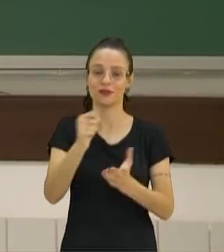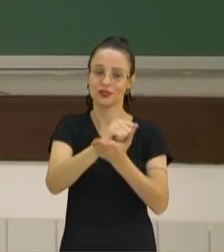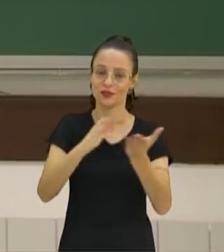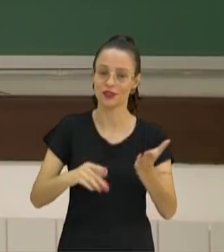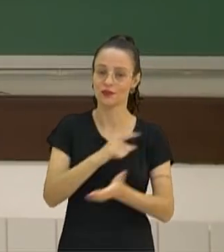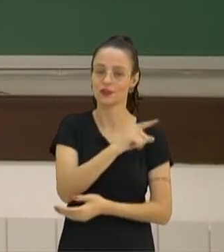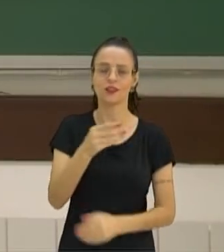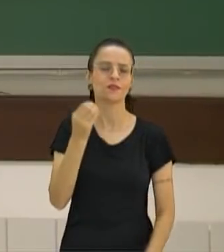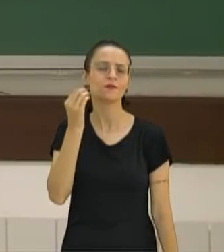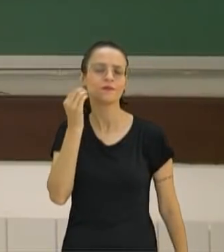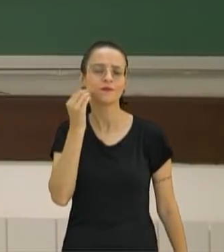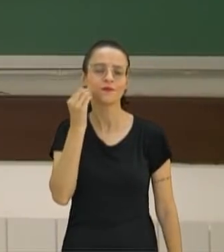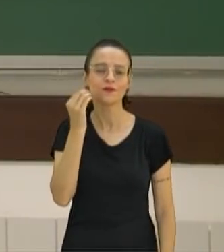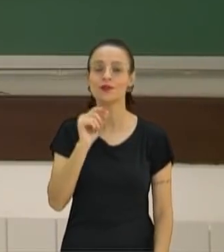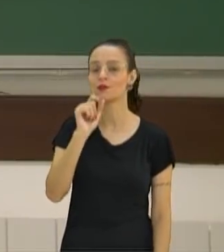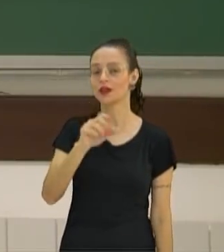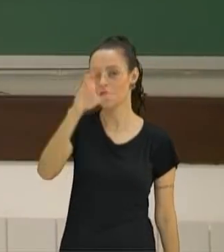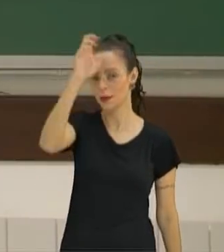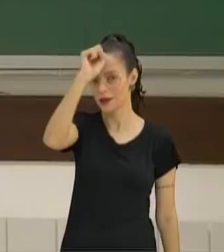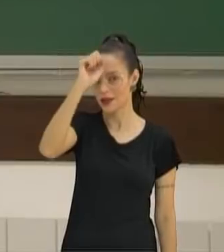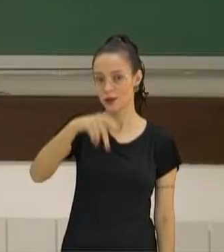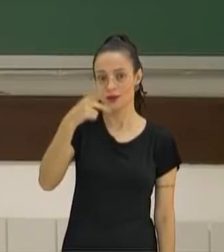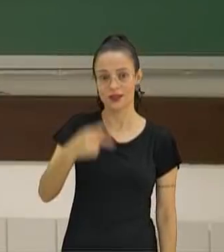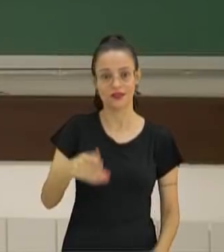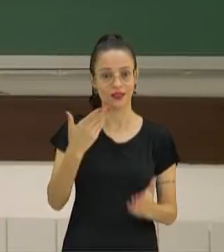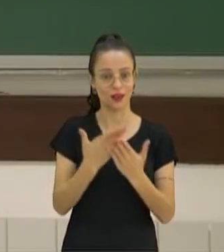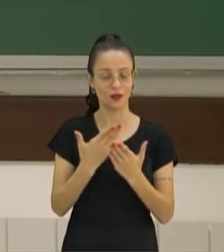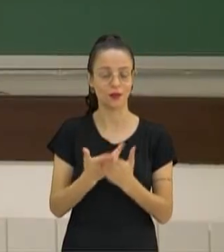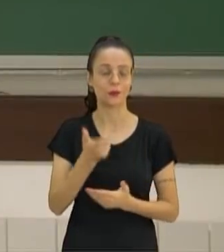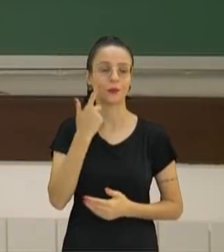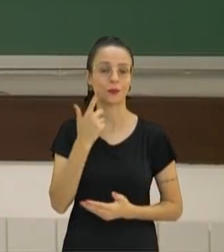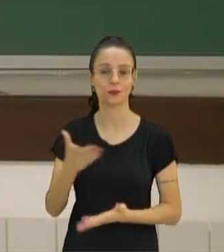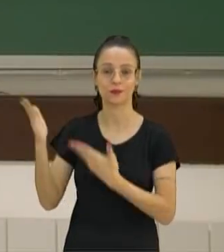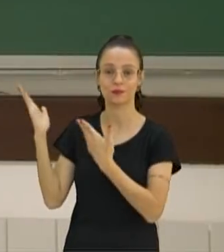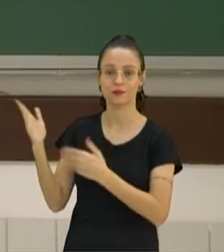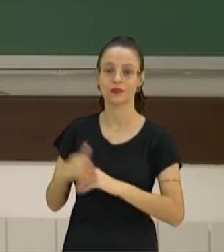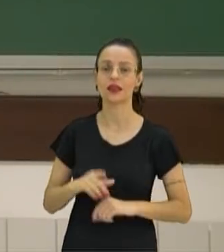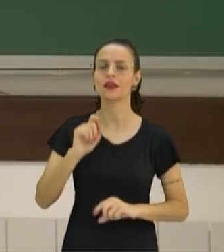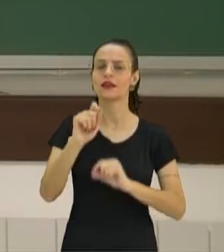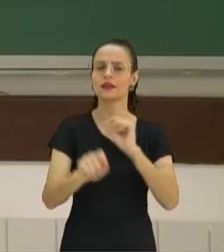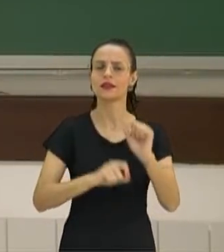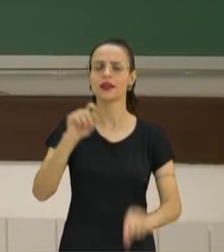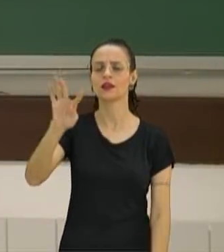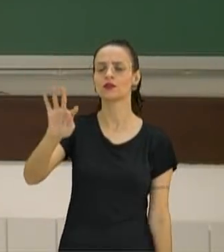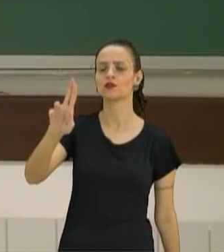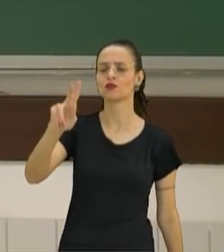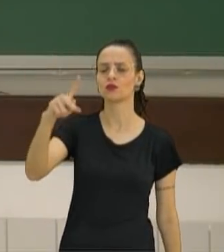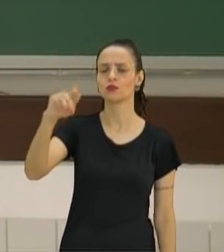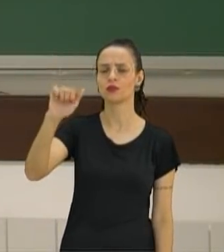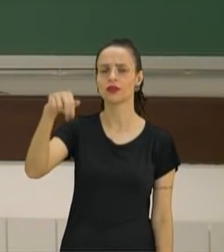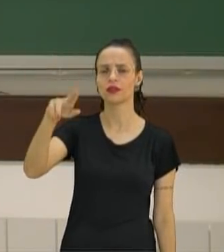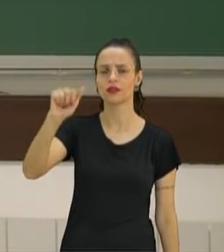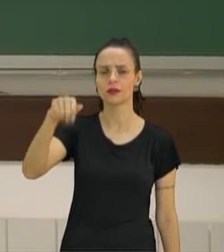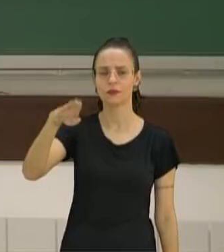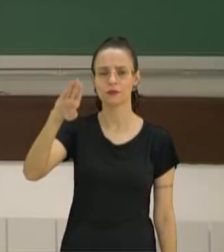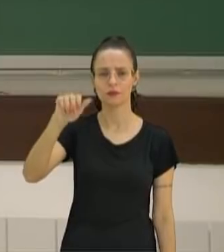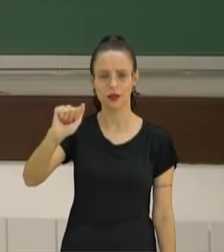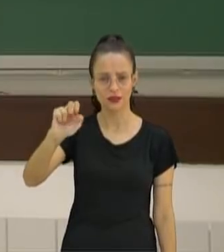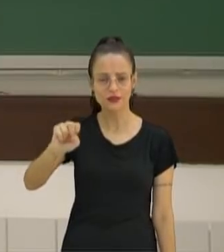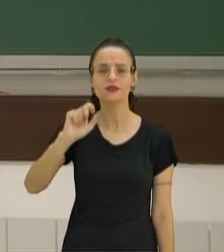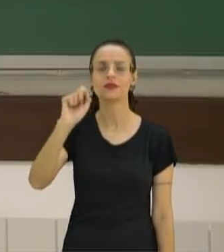você conseguiu aprender nessa aula até agora. Olha lá. Quem são os tupinambás? Letra